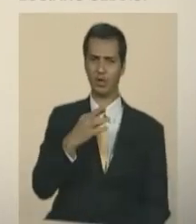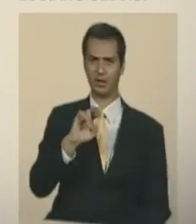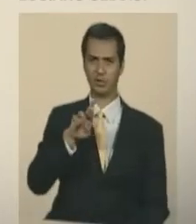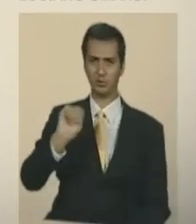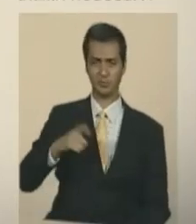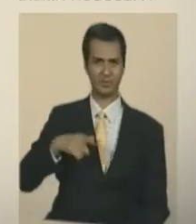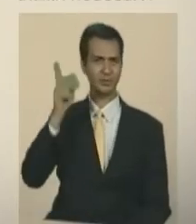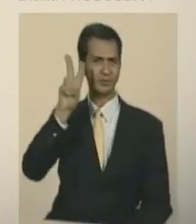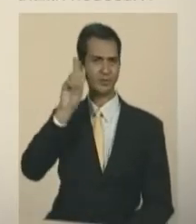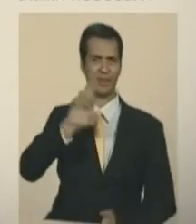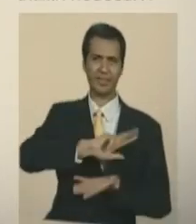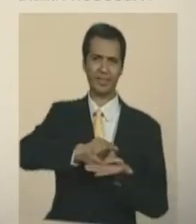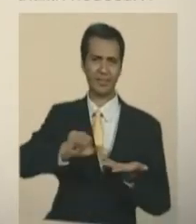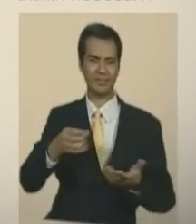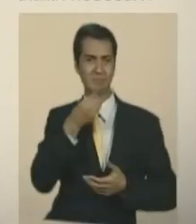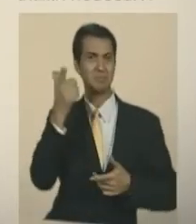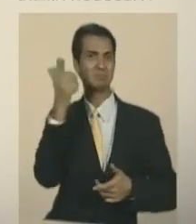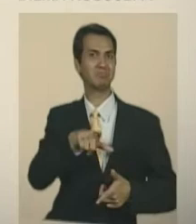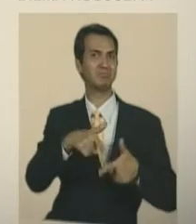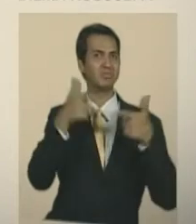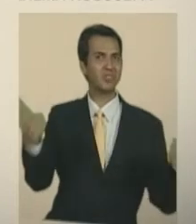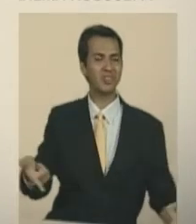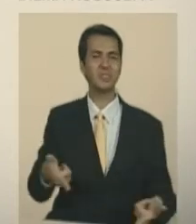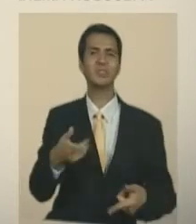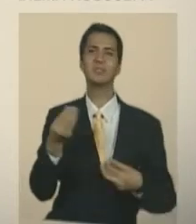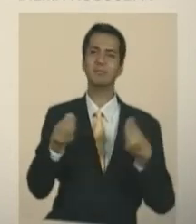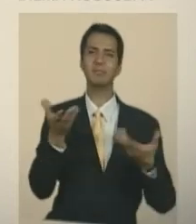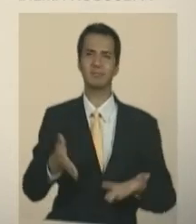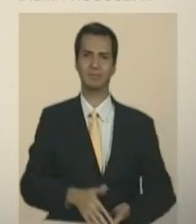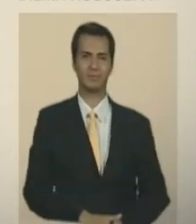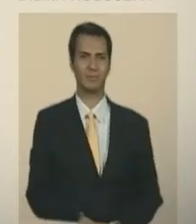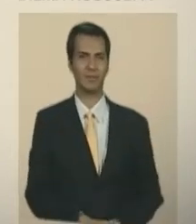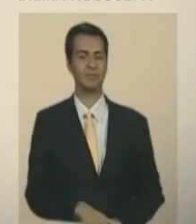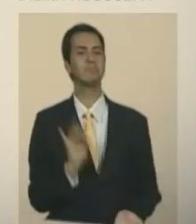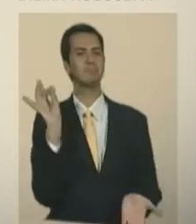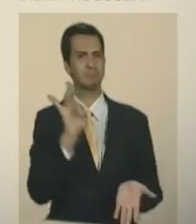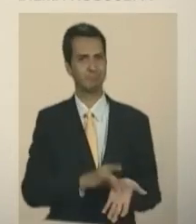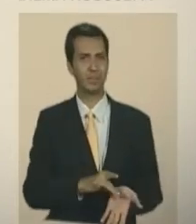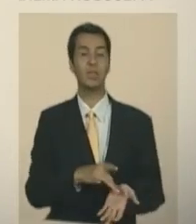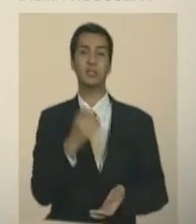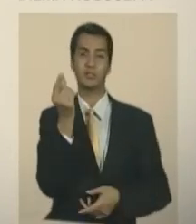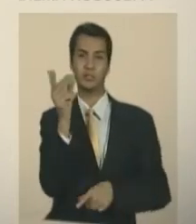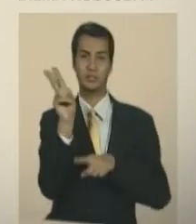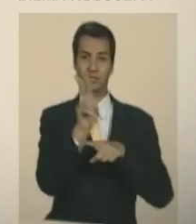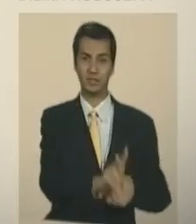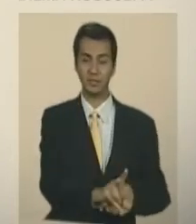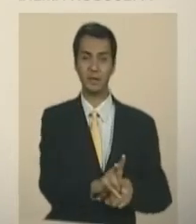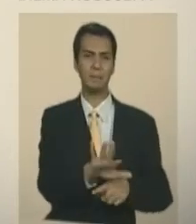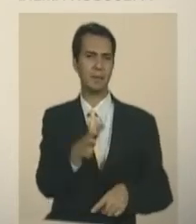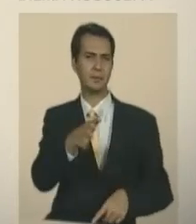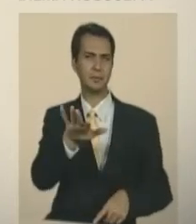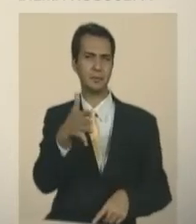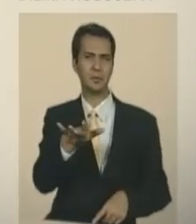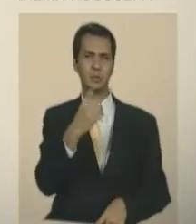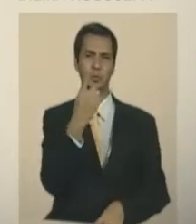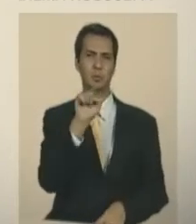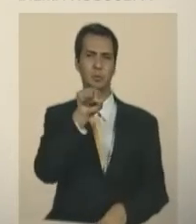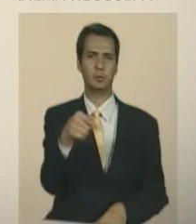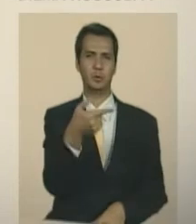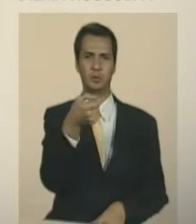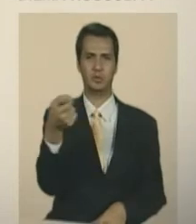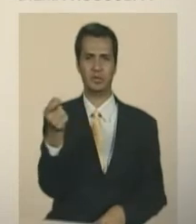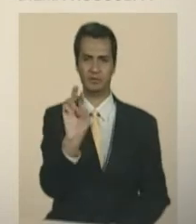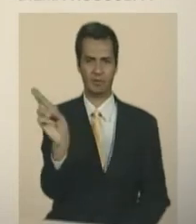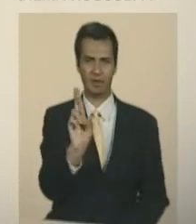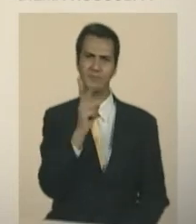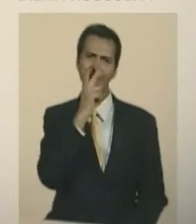vitoriosas não é é assim Luciano o valor médio dos empréstimos que foi de r$ 1200 Pode